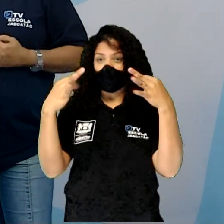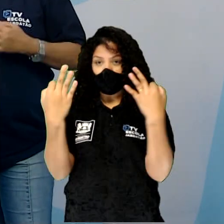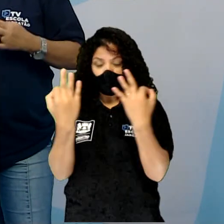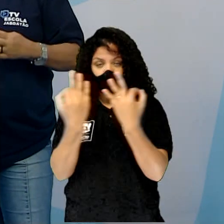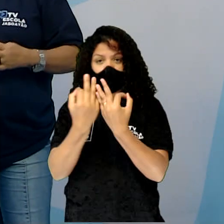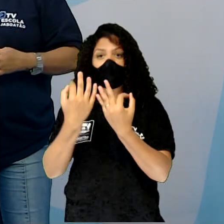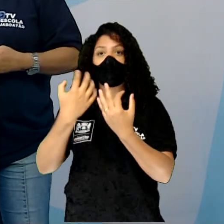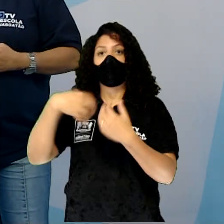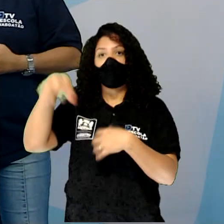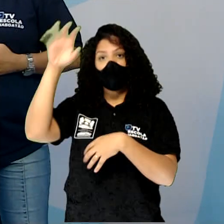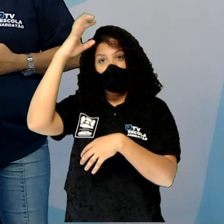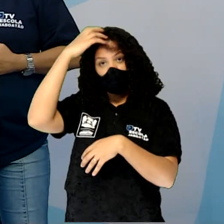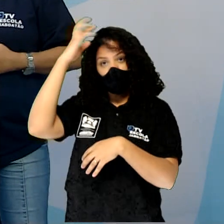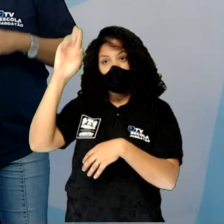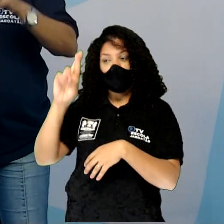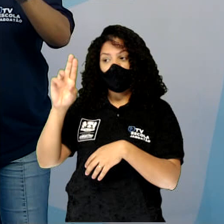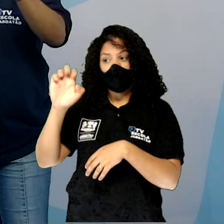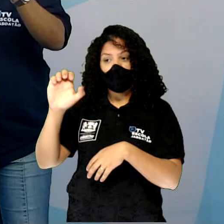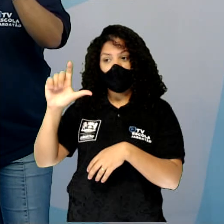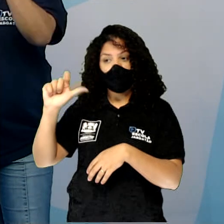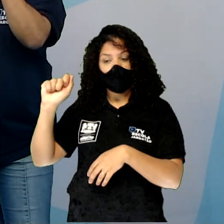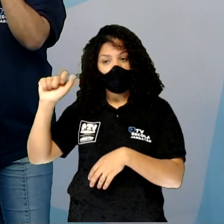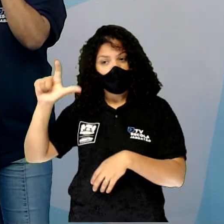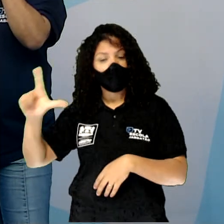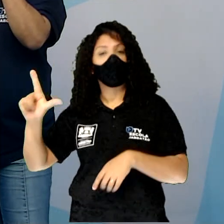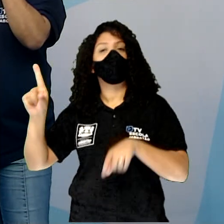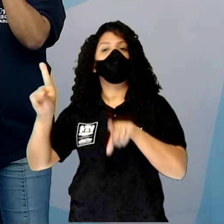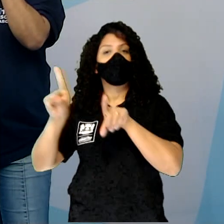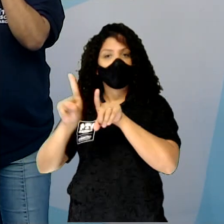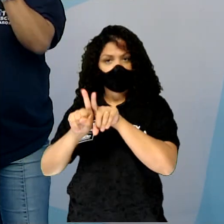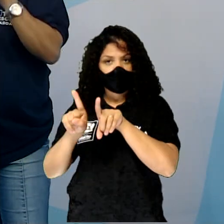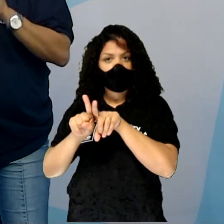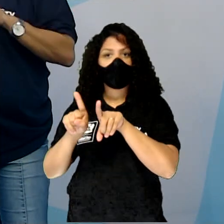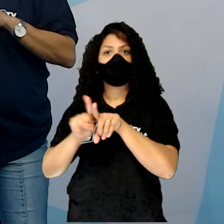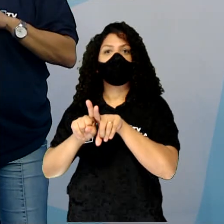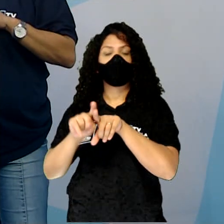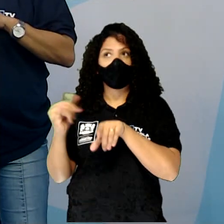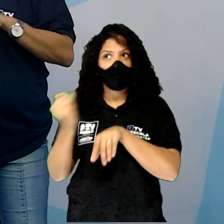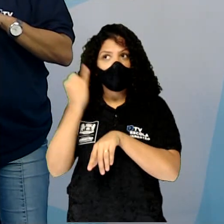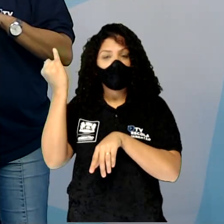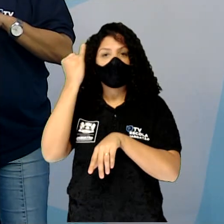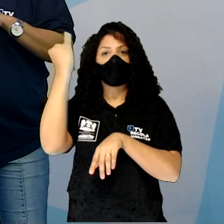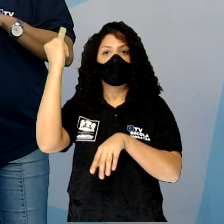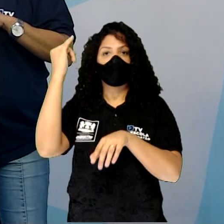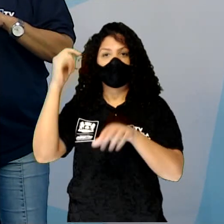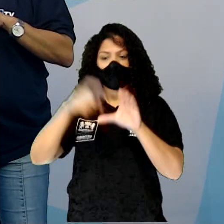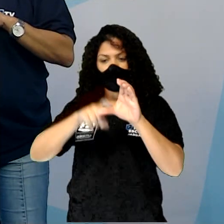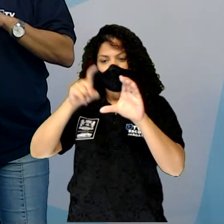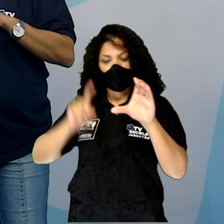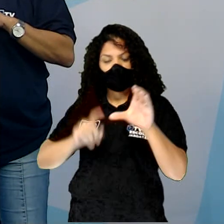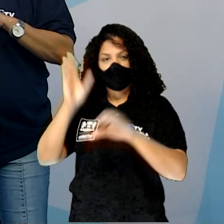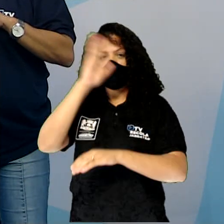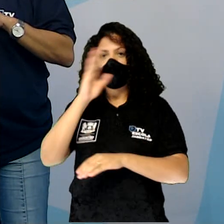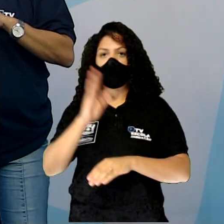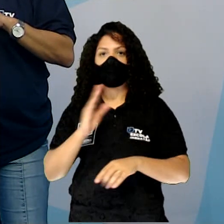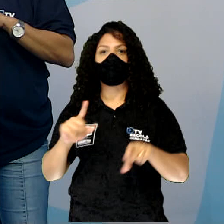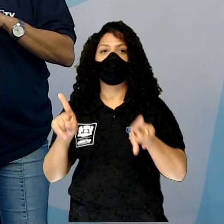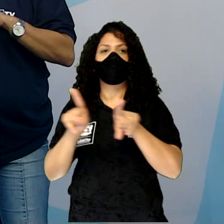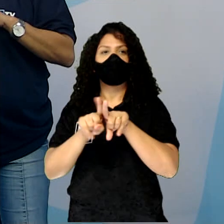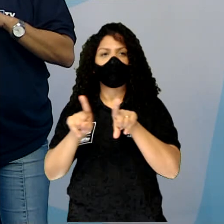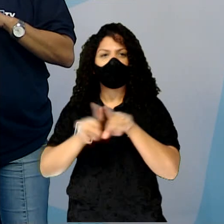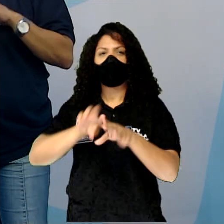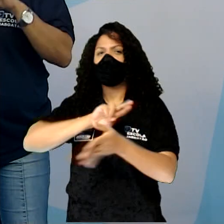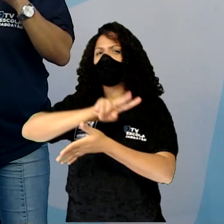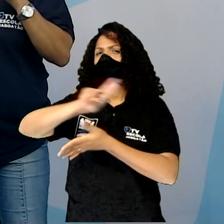também para que o Brasil se libertasse. Nós iremos estudar a Inconfidência Mineira e a Conjuração Baiana,